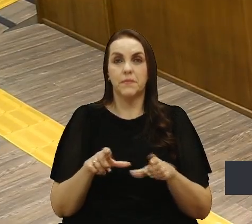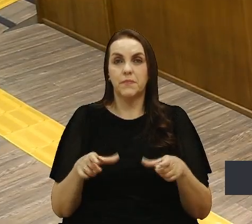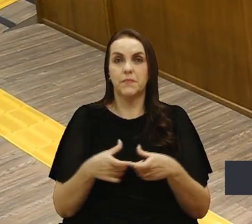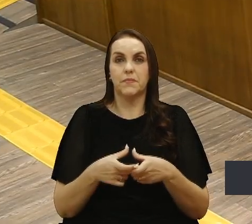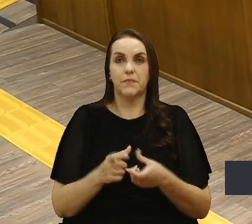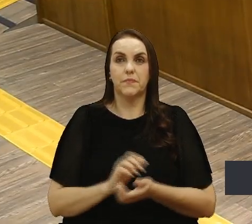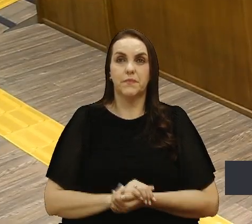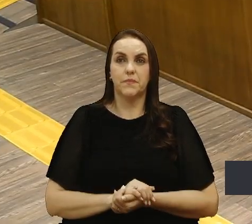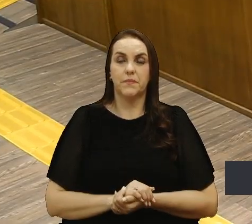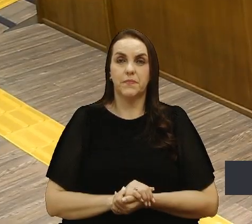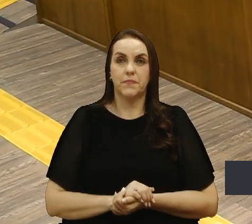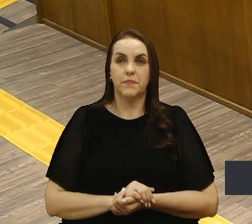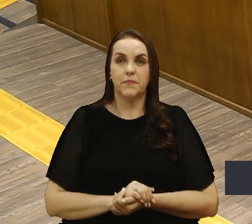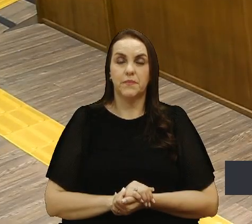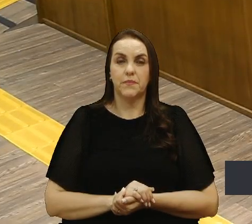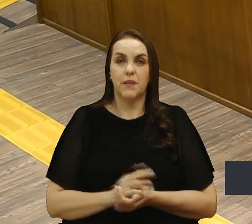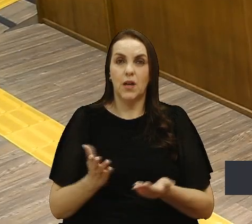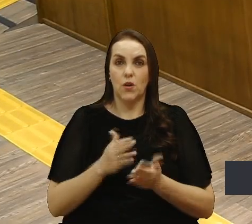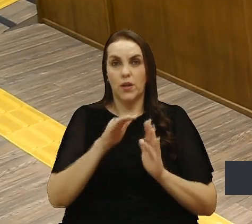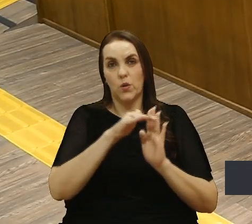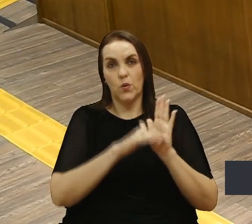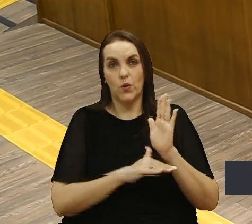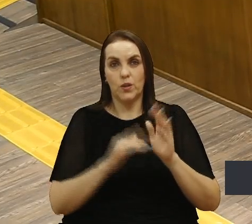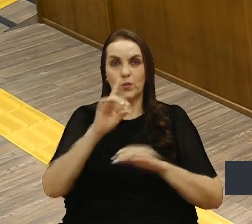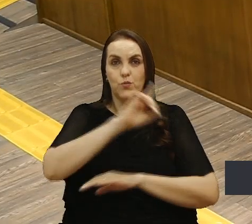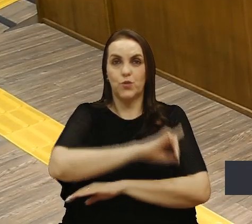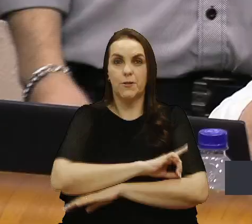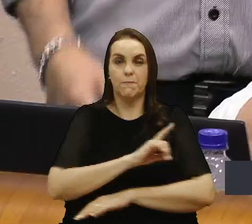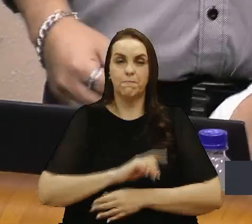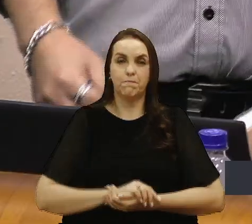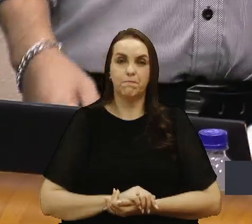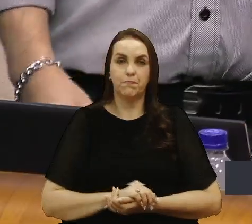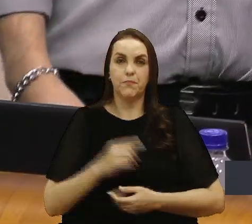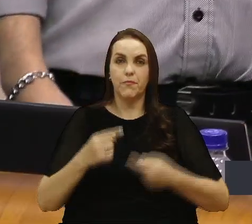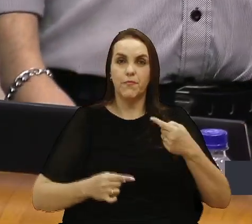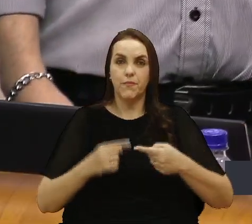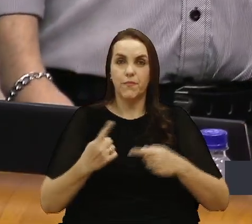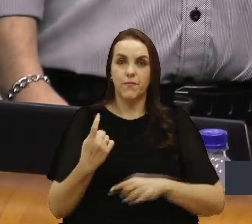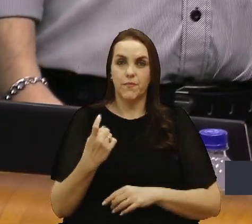expediente. Passemos à ordem do dia. Em discussão